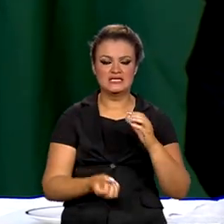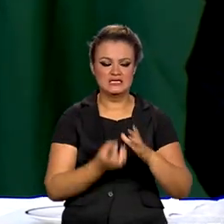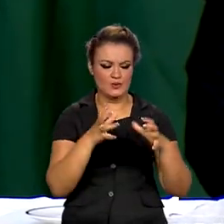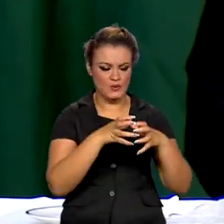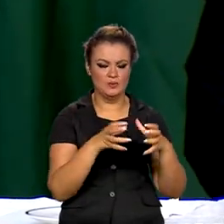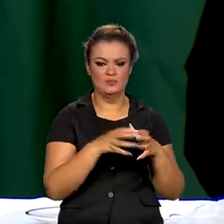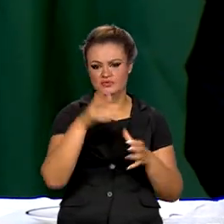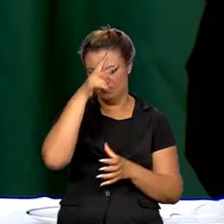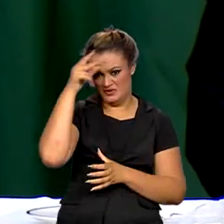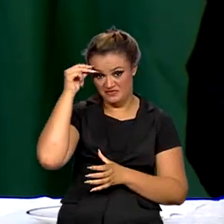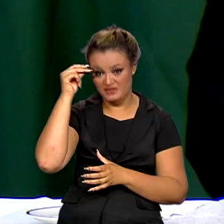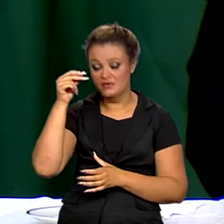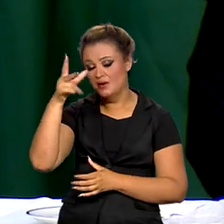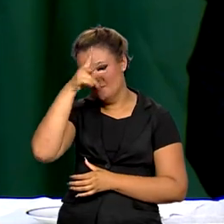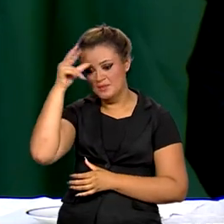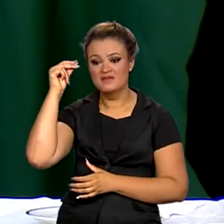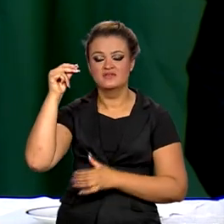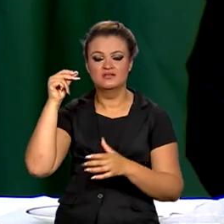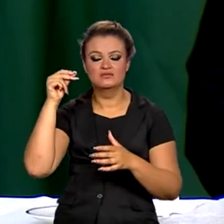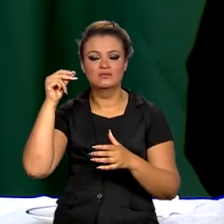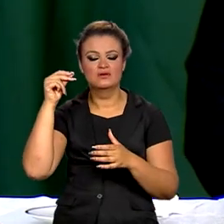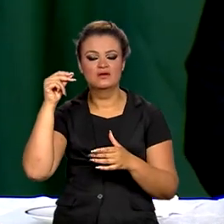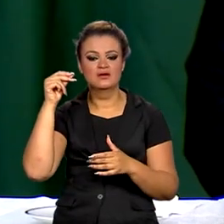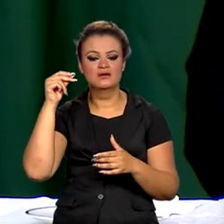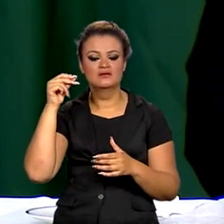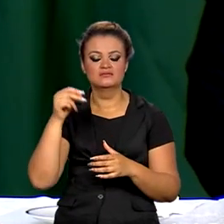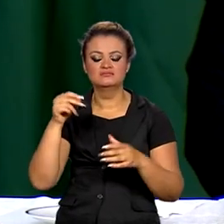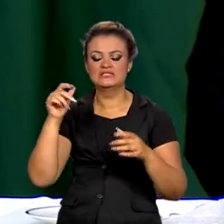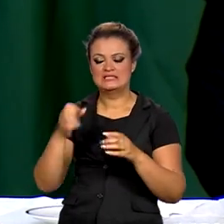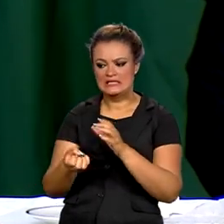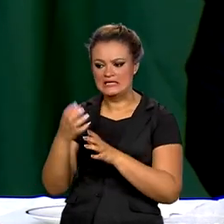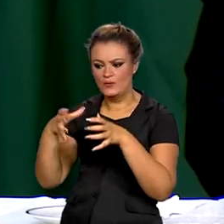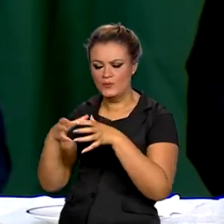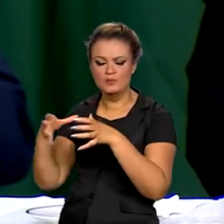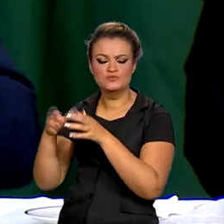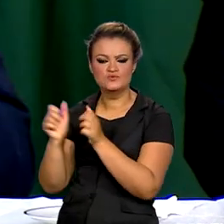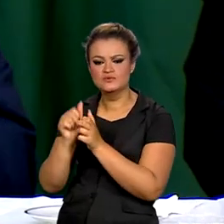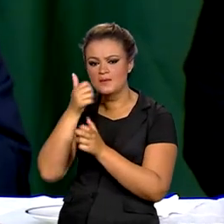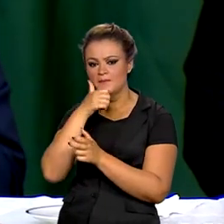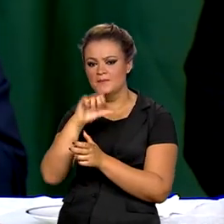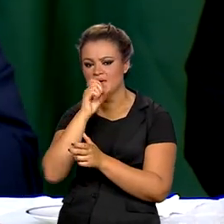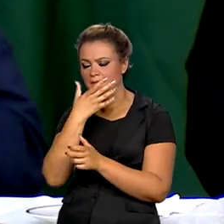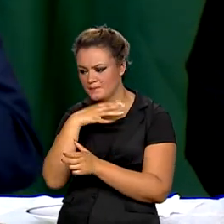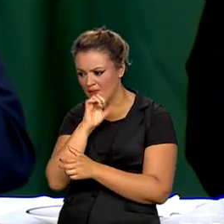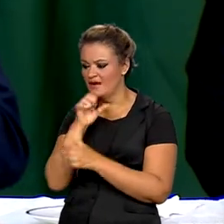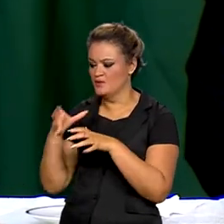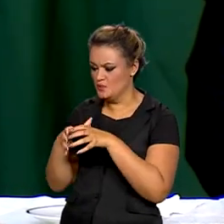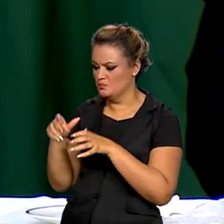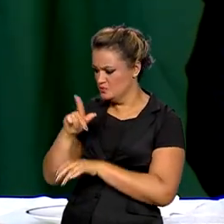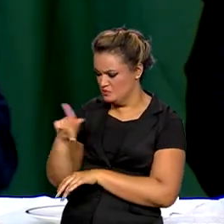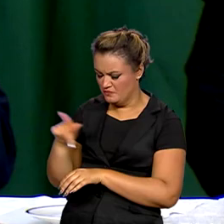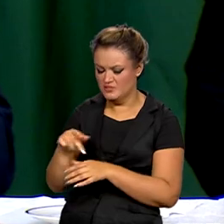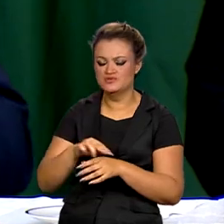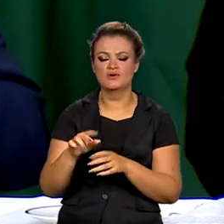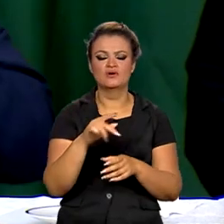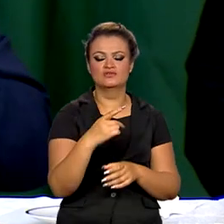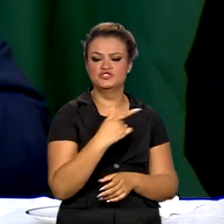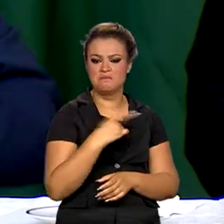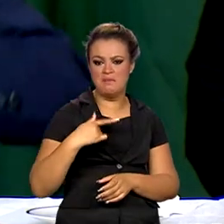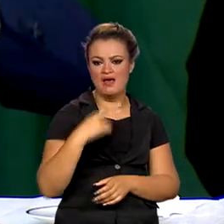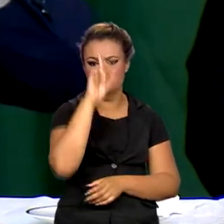prefeitos, prefeito tem que criar comitê de pais, sabe? Comitê de professores, comitê de padres, de